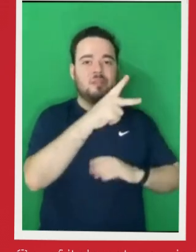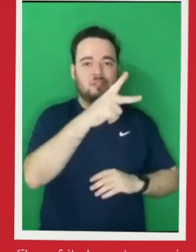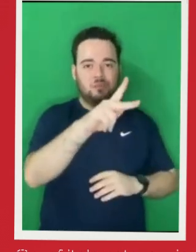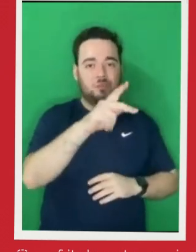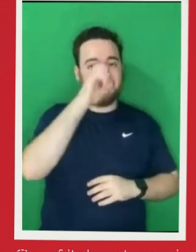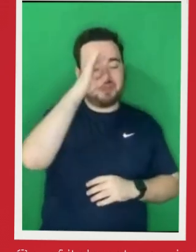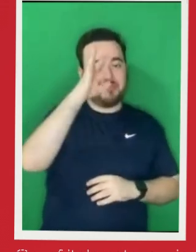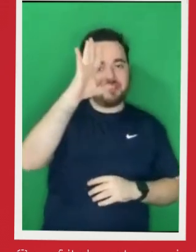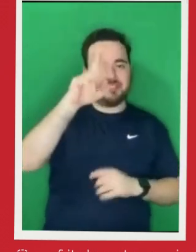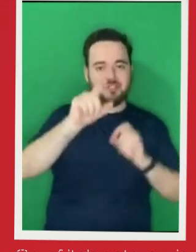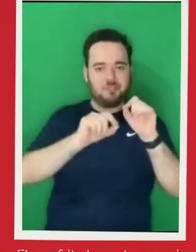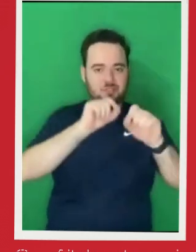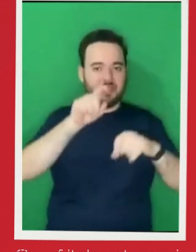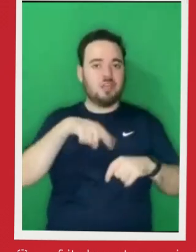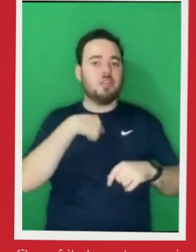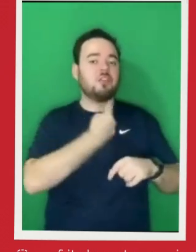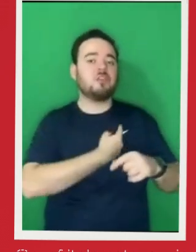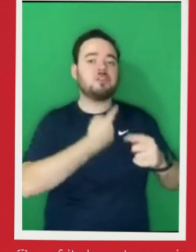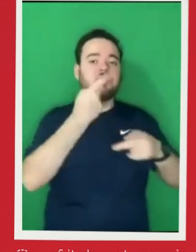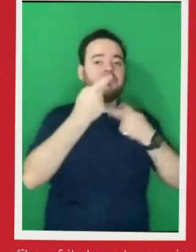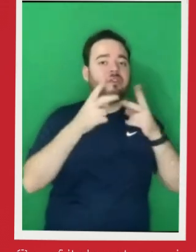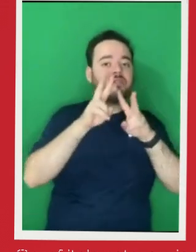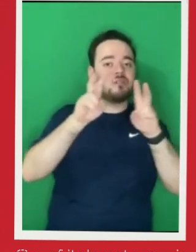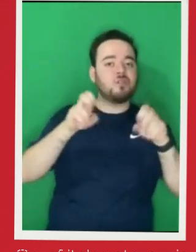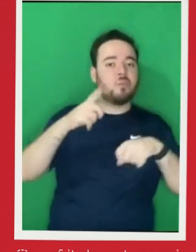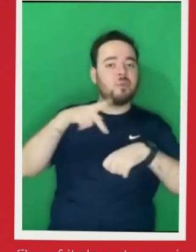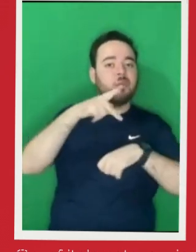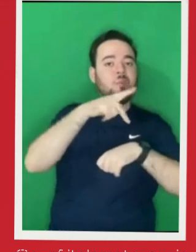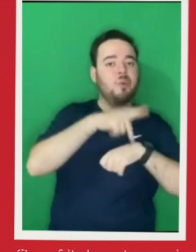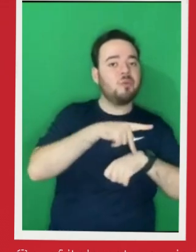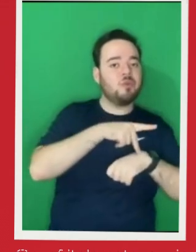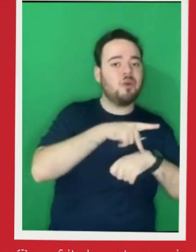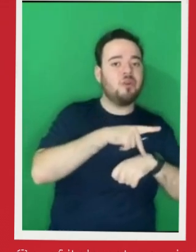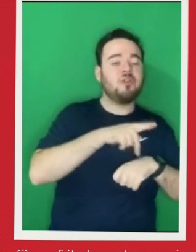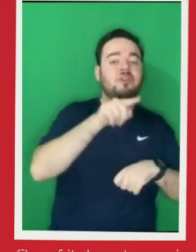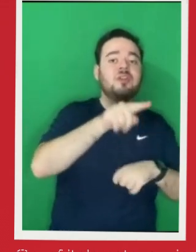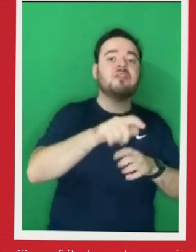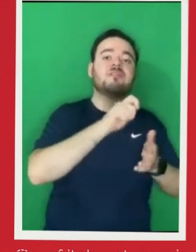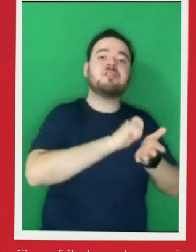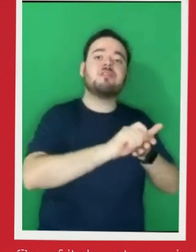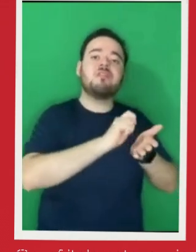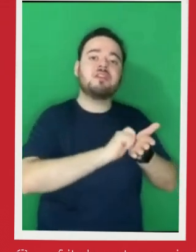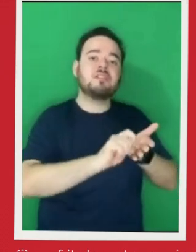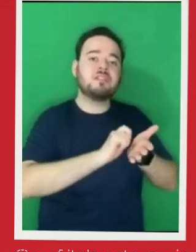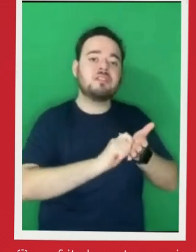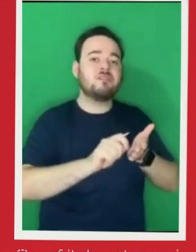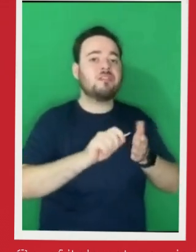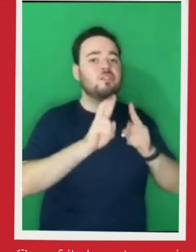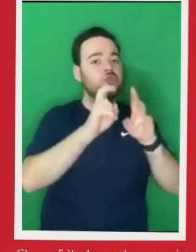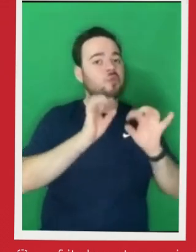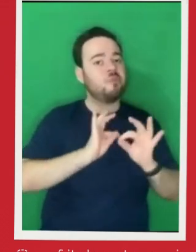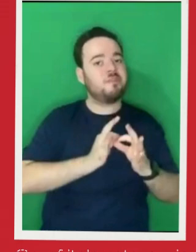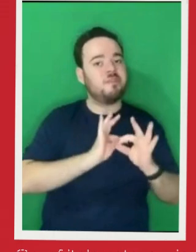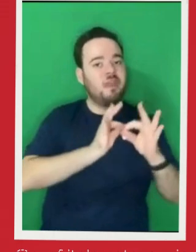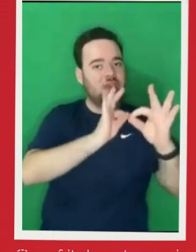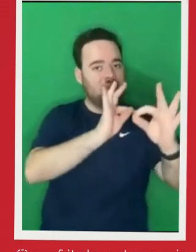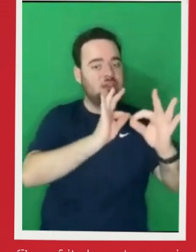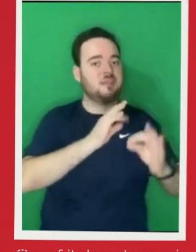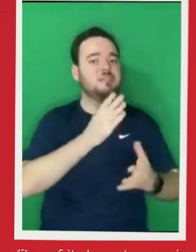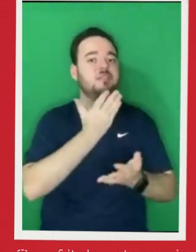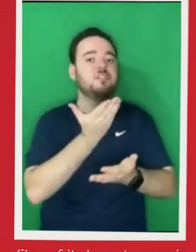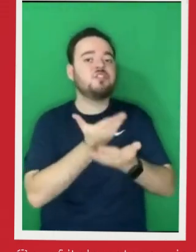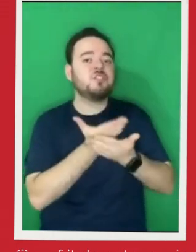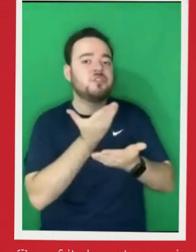sua. Imagine que a gente aqui está discutindo sobre o Pomodoro e você vai escrever sobre técnicas